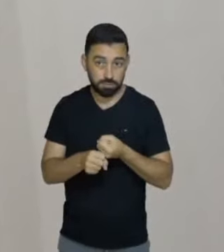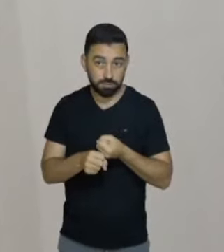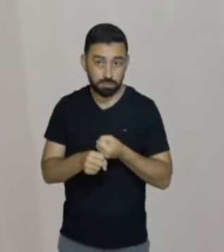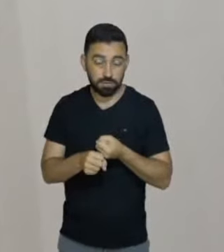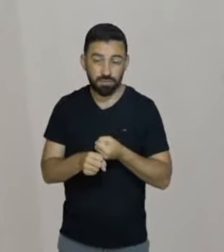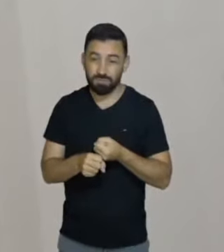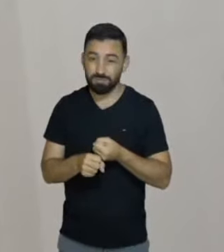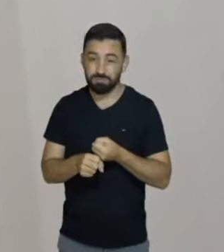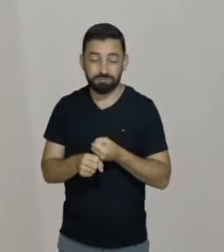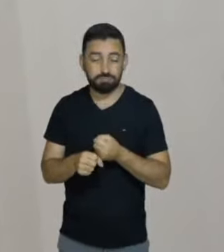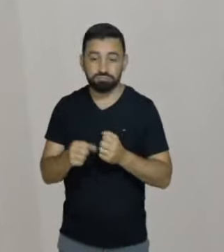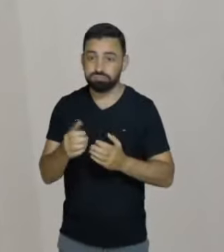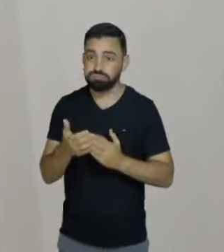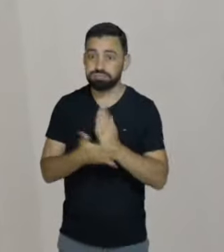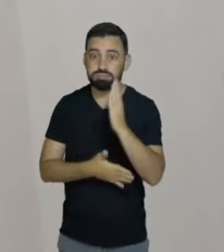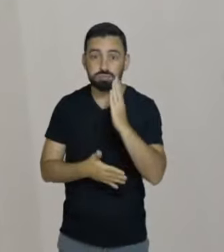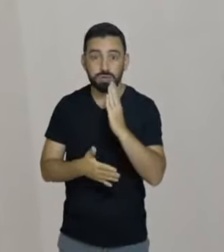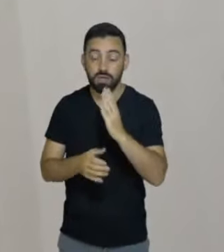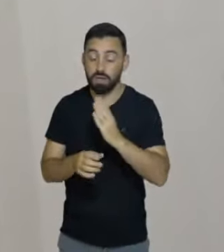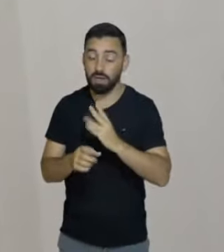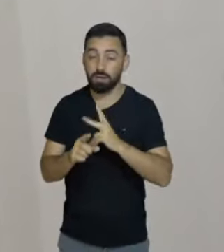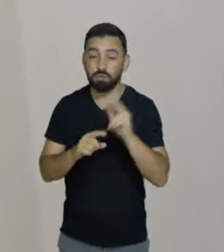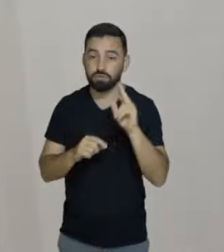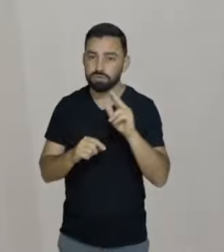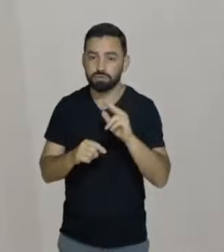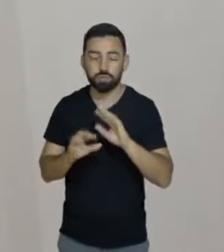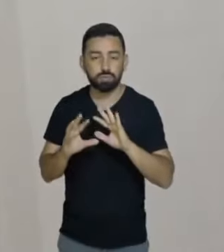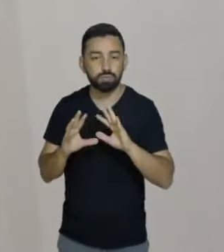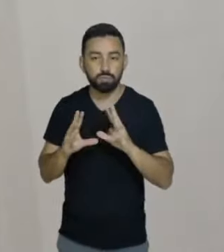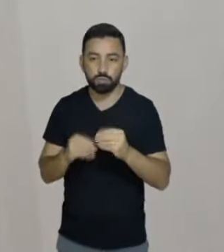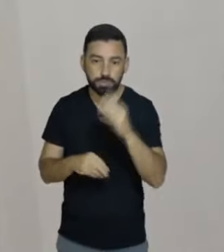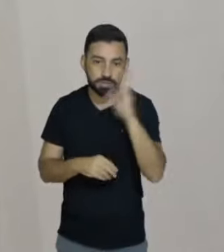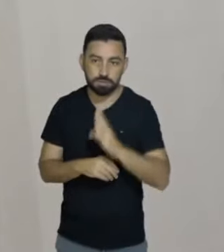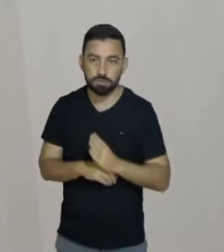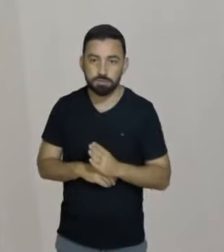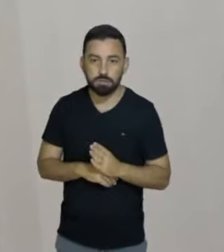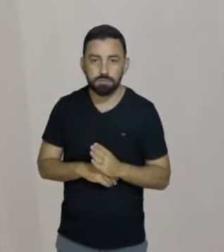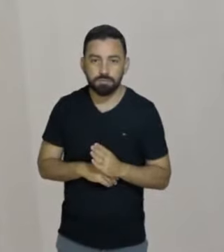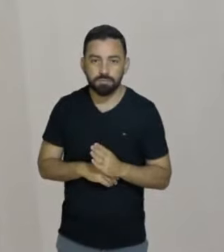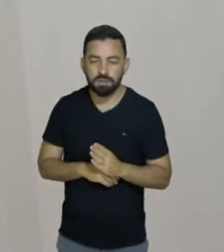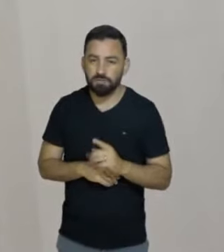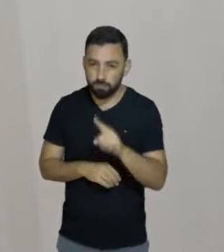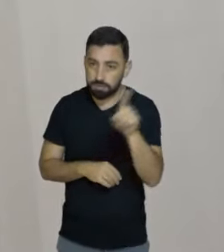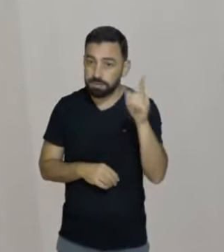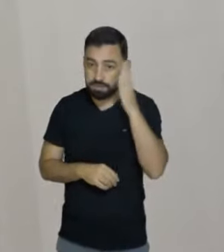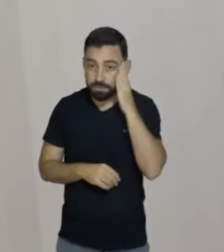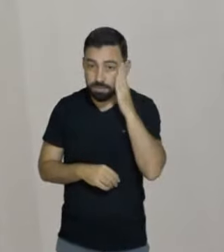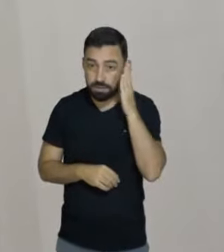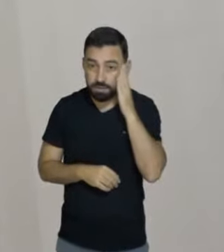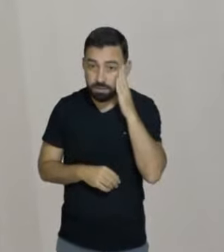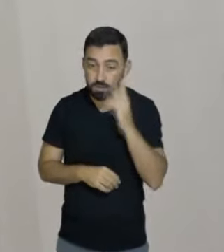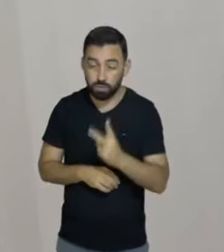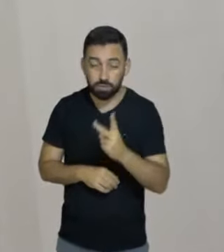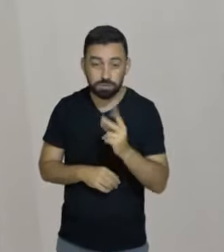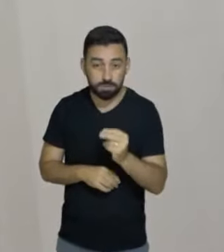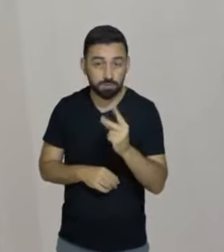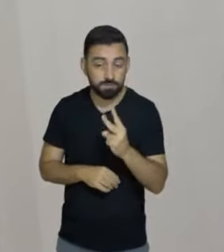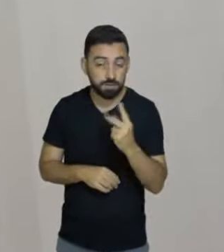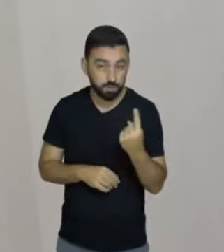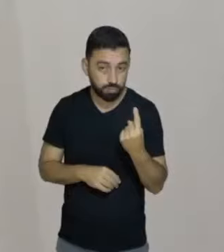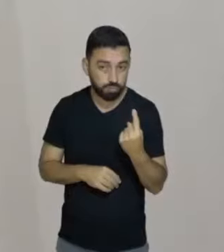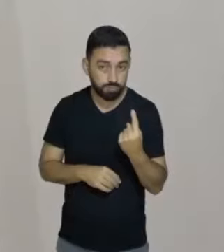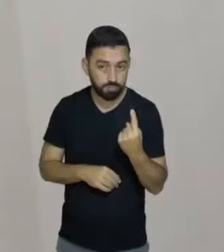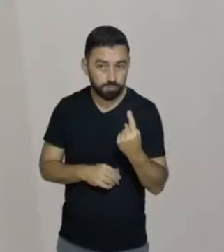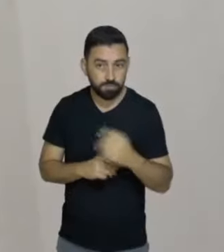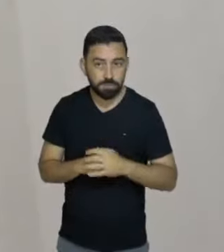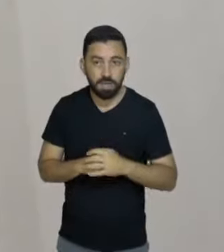recorde histórico de toda a história no Brasil. Para vocês terem uma ideia, em 2021,